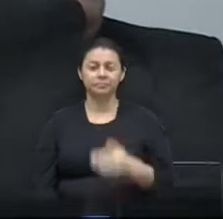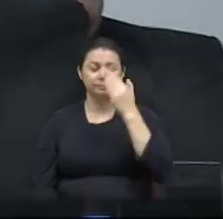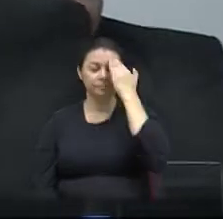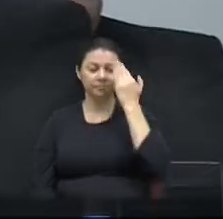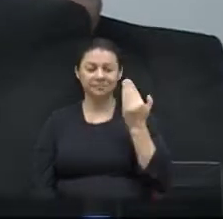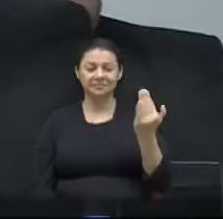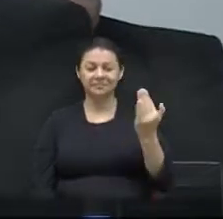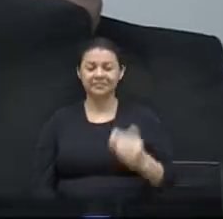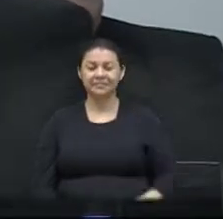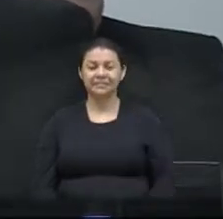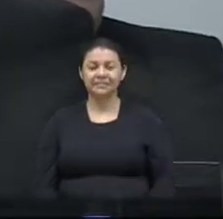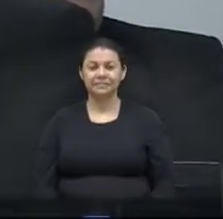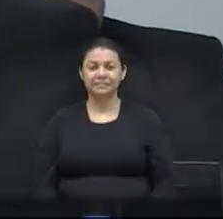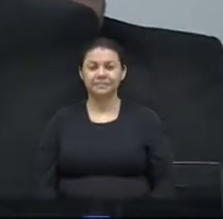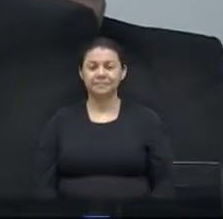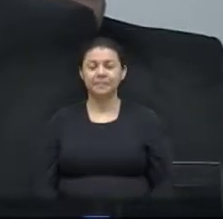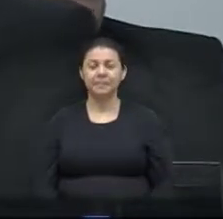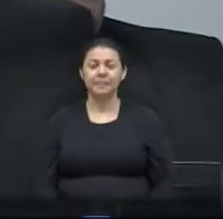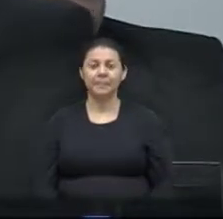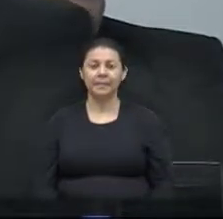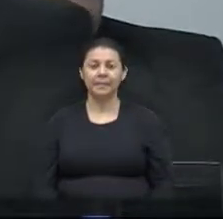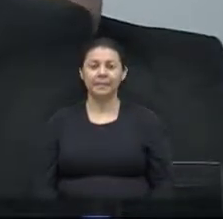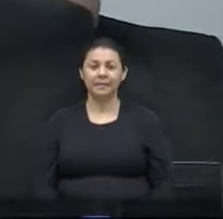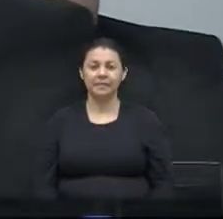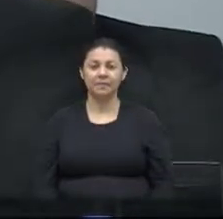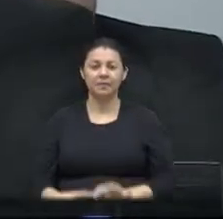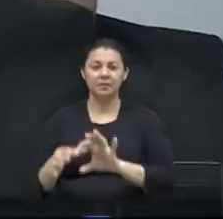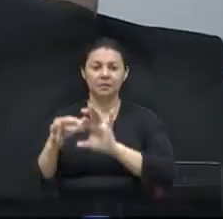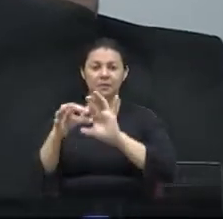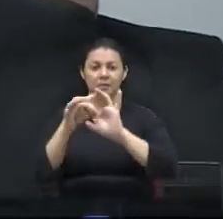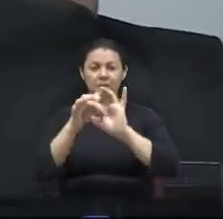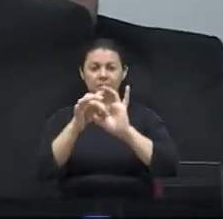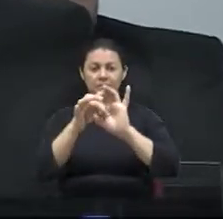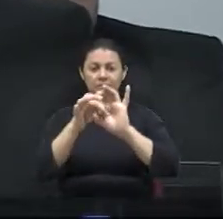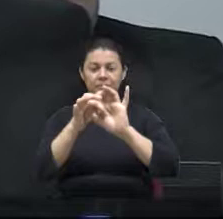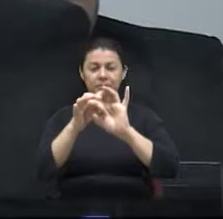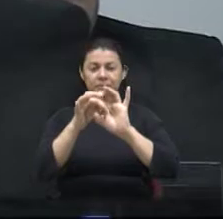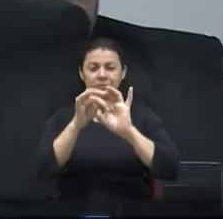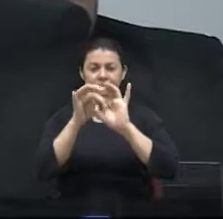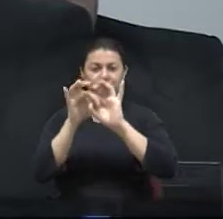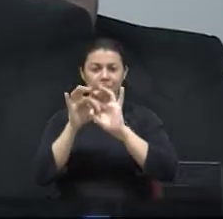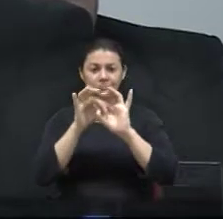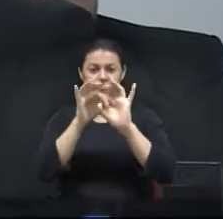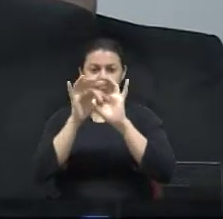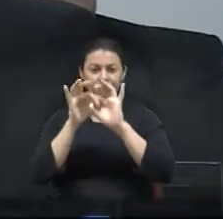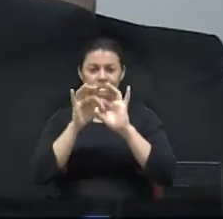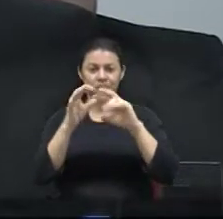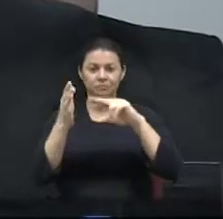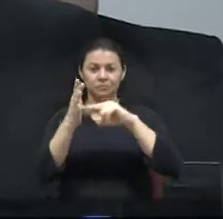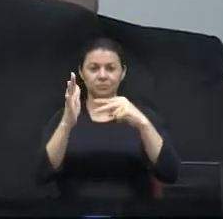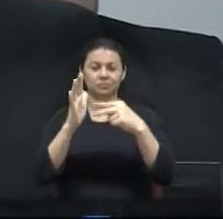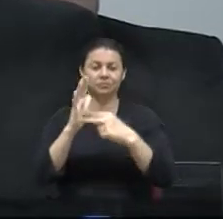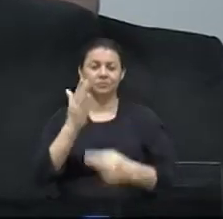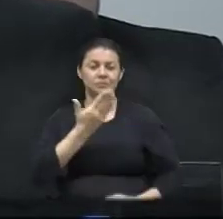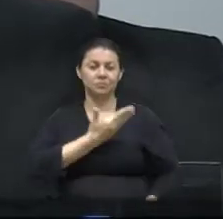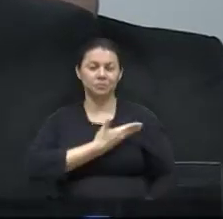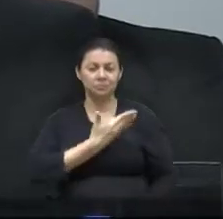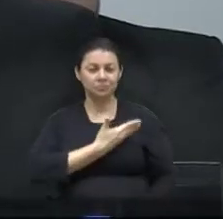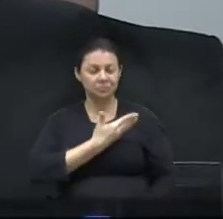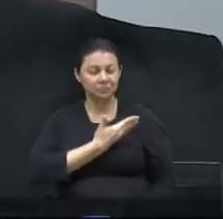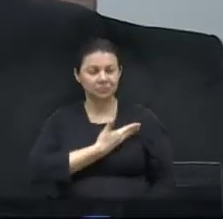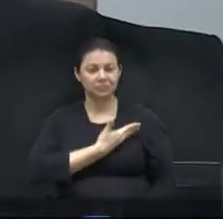a aliança é uma amizade boa além de companheiros amigos de trabalho é